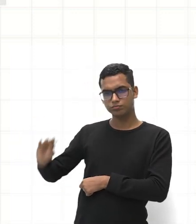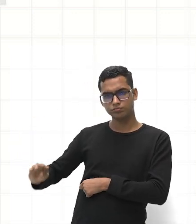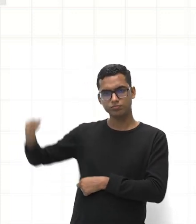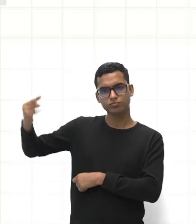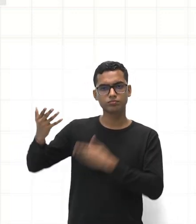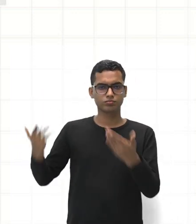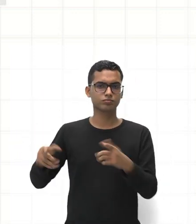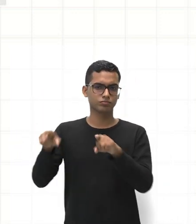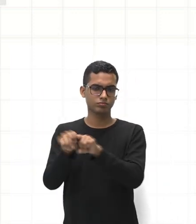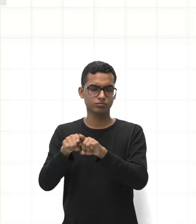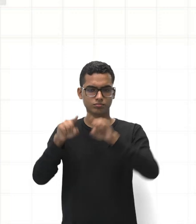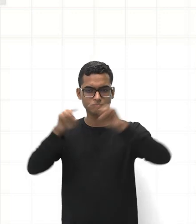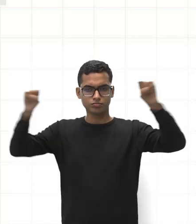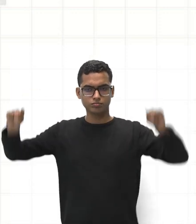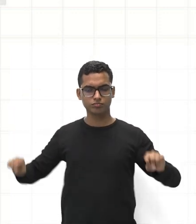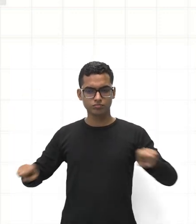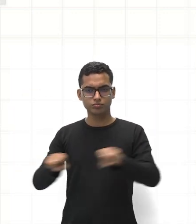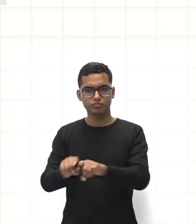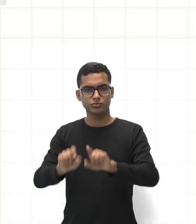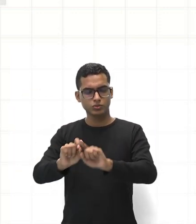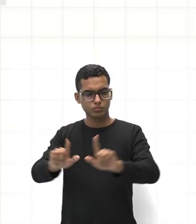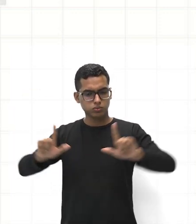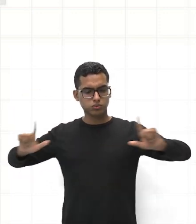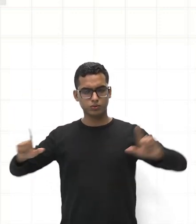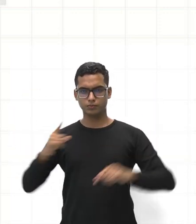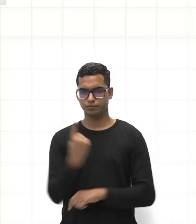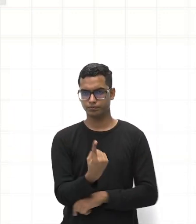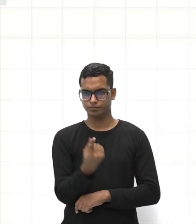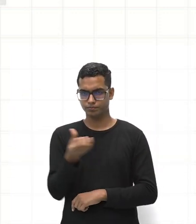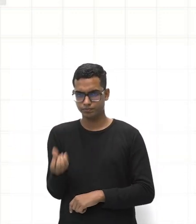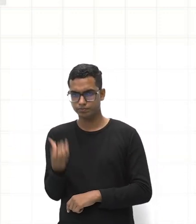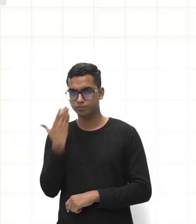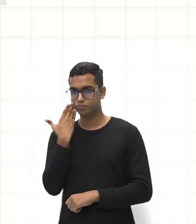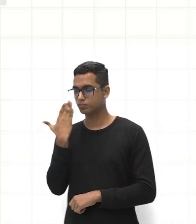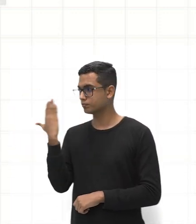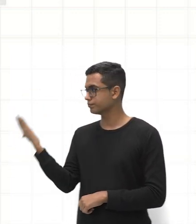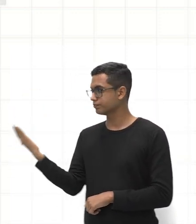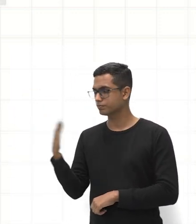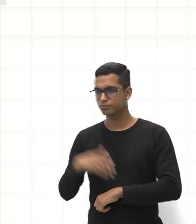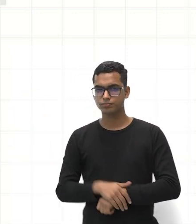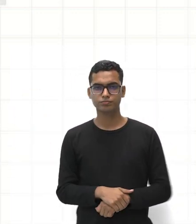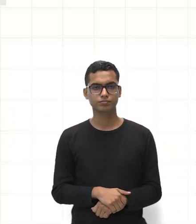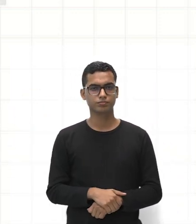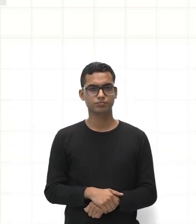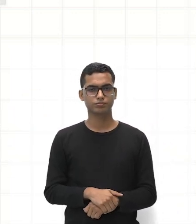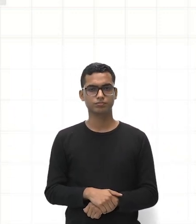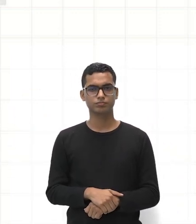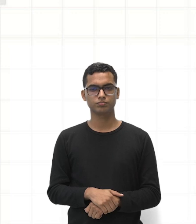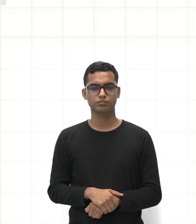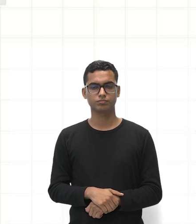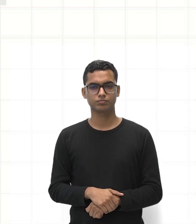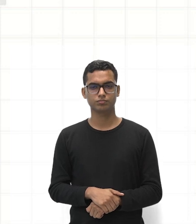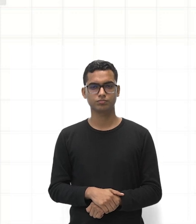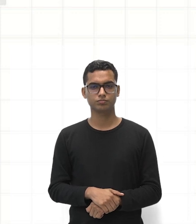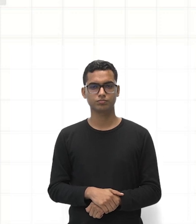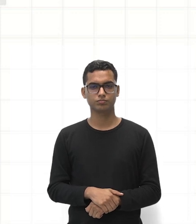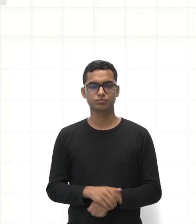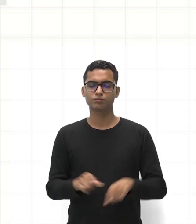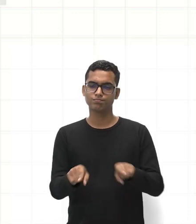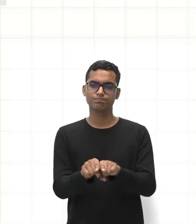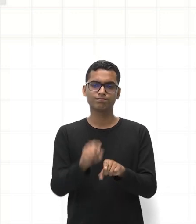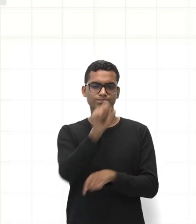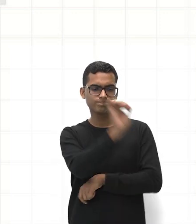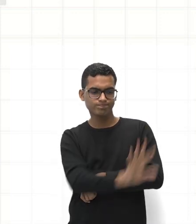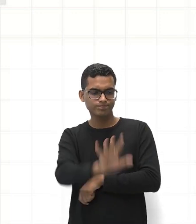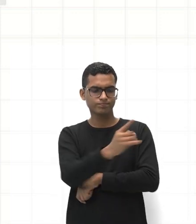medir 4 unidades, nós temos, perdão, se o lado medir 4 unidades, o perímetro vai medir 16 e a área também